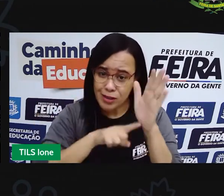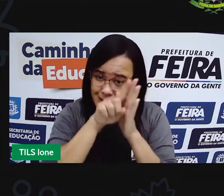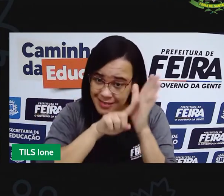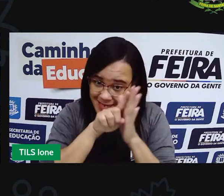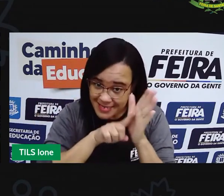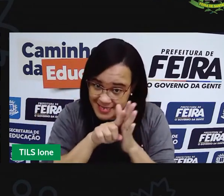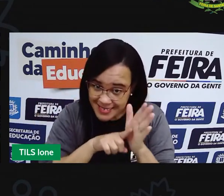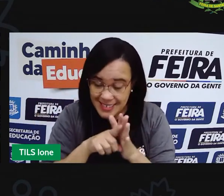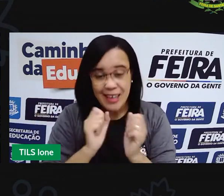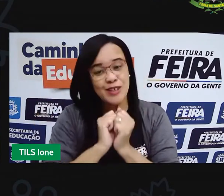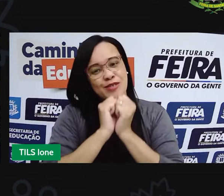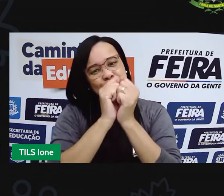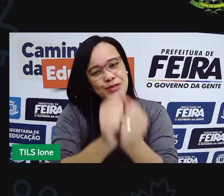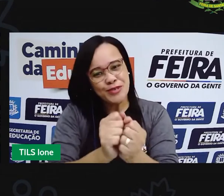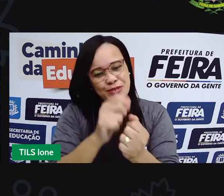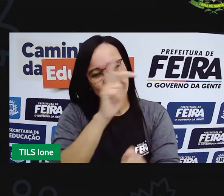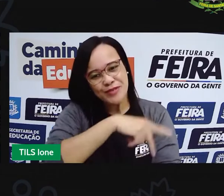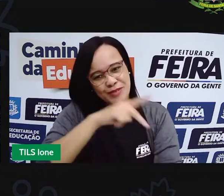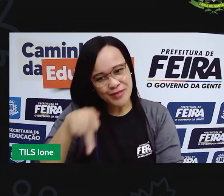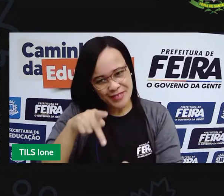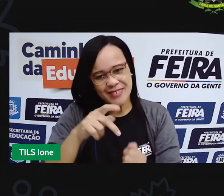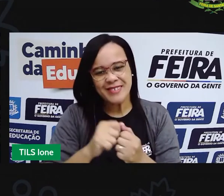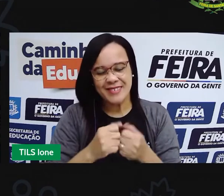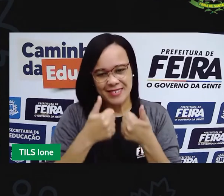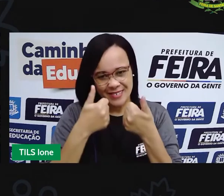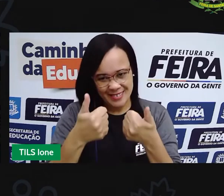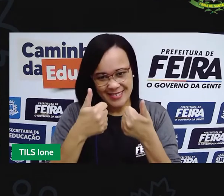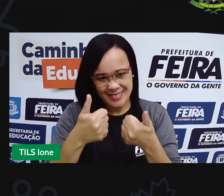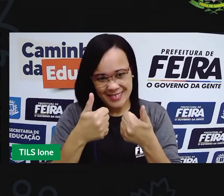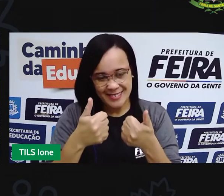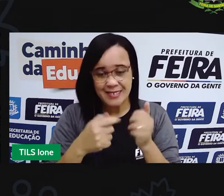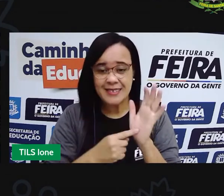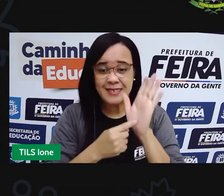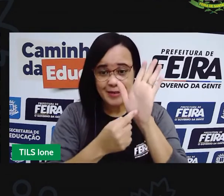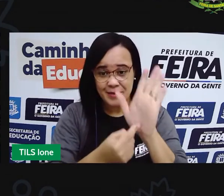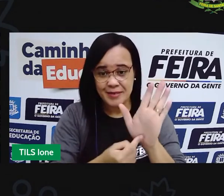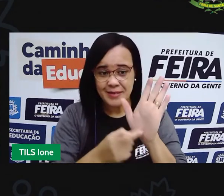comigo, para a gente identificar o símbolo, tá certo? Então, olha aqui.